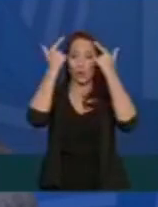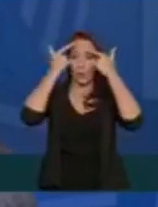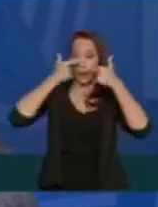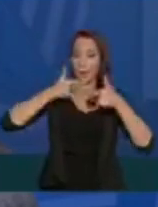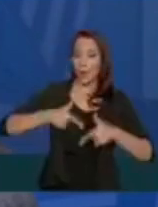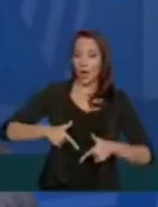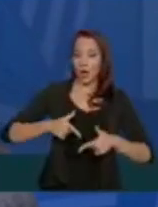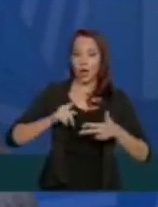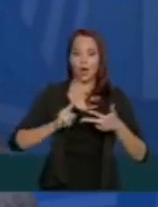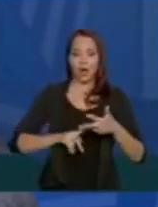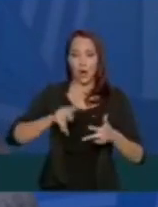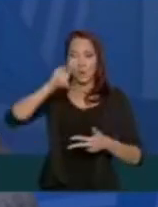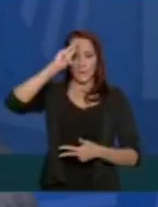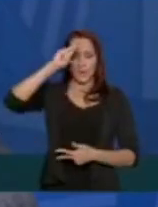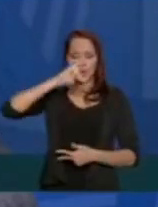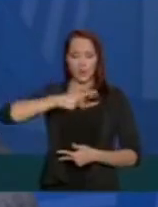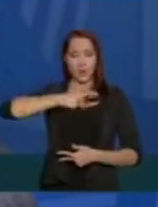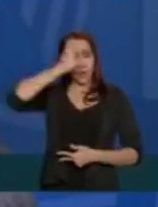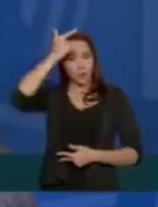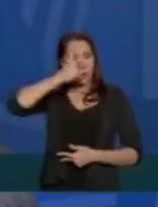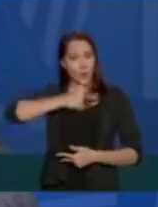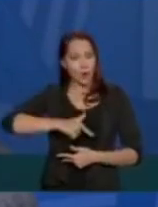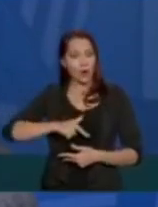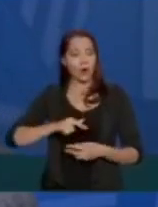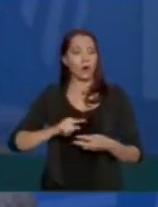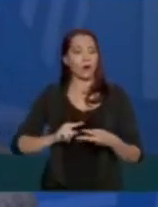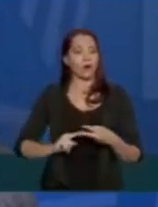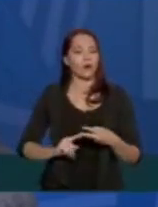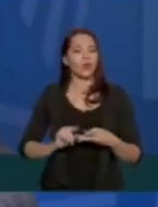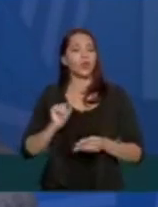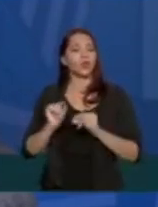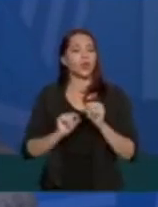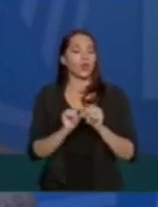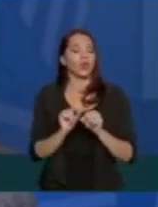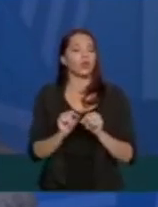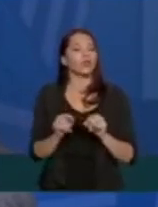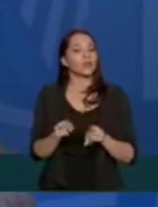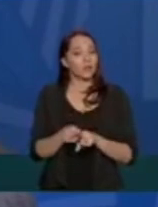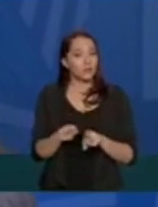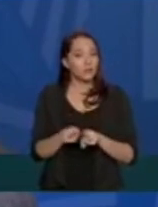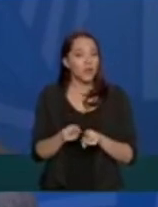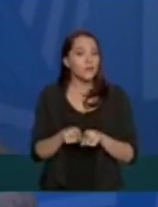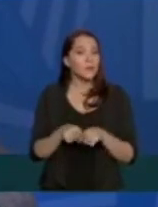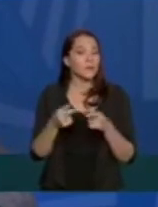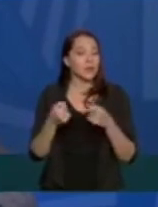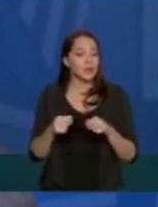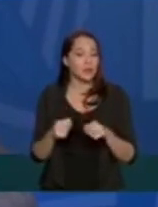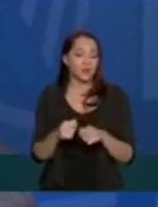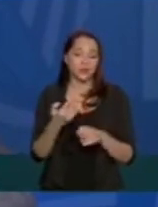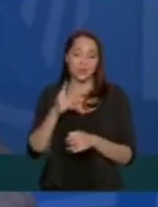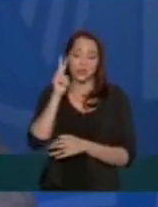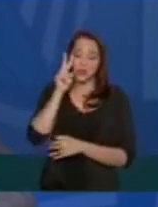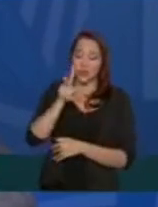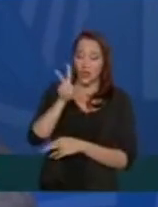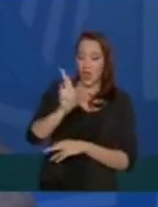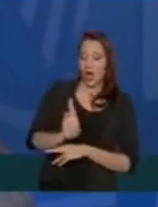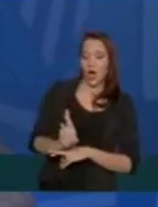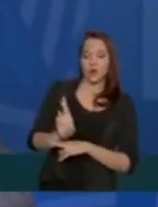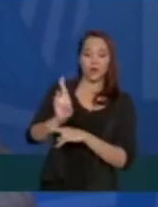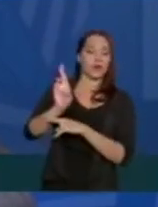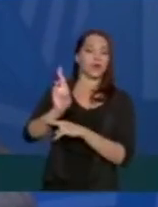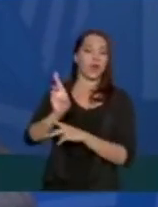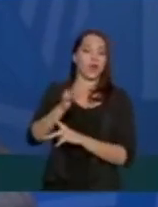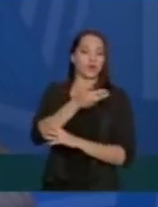imparcial, impessoal e, logicamente, que quando nós vemos autoridades